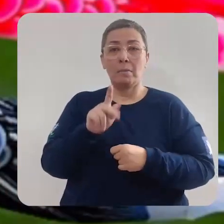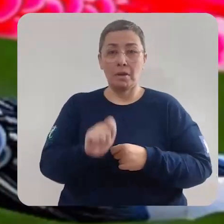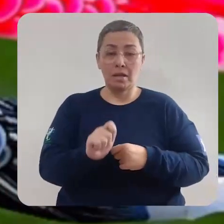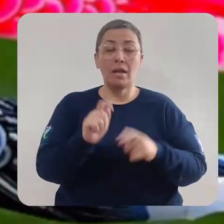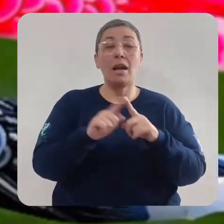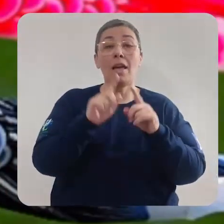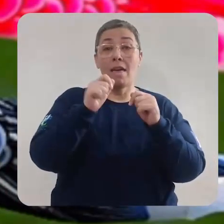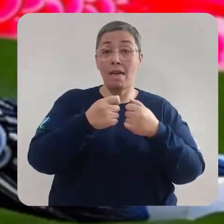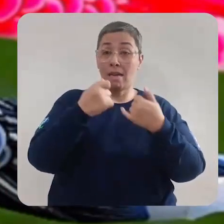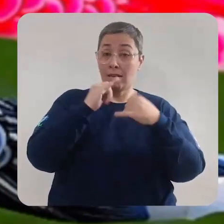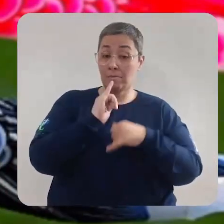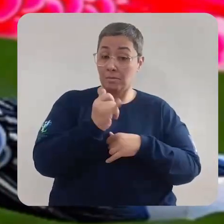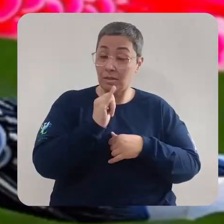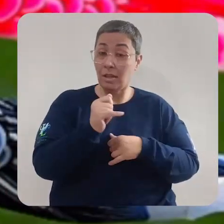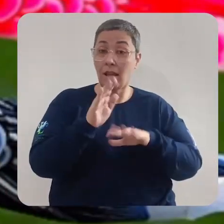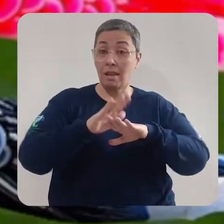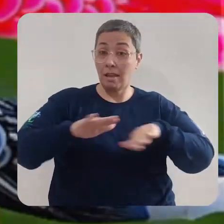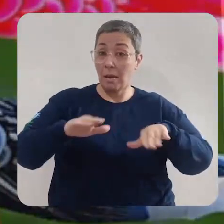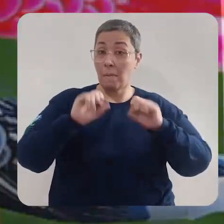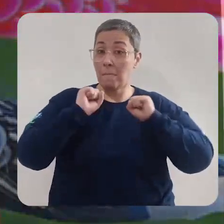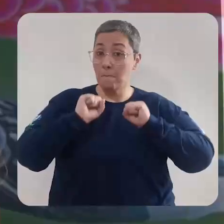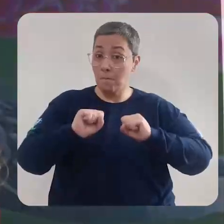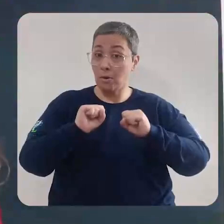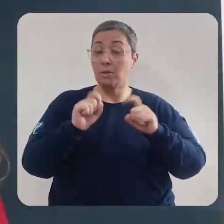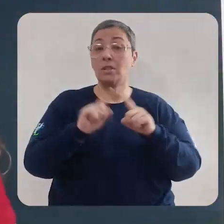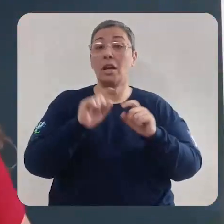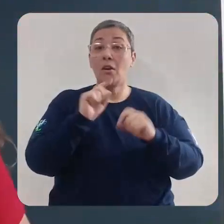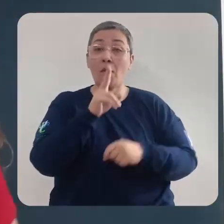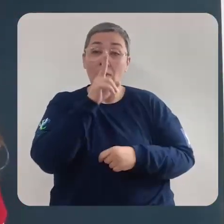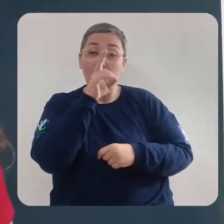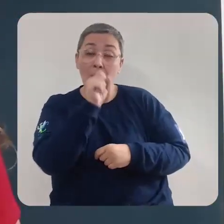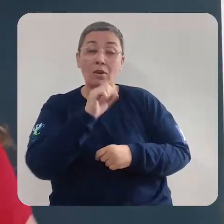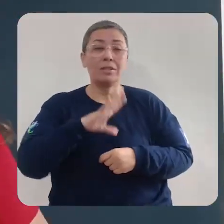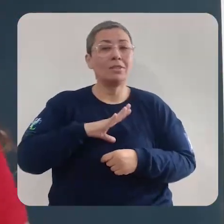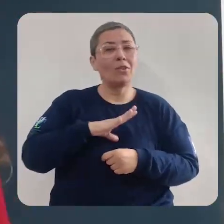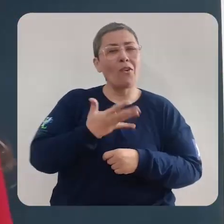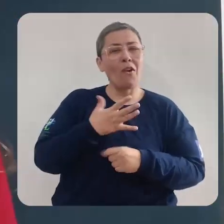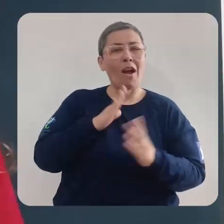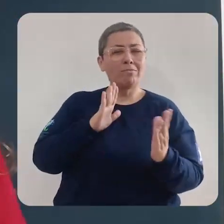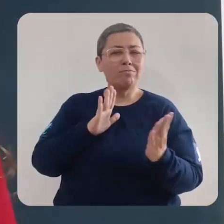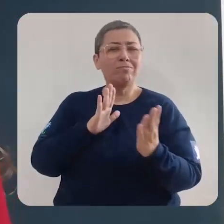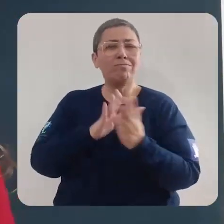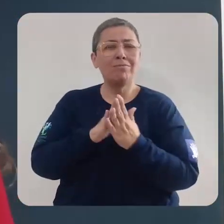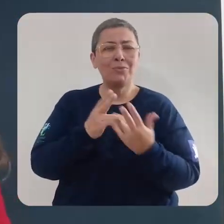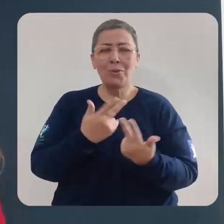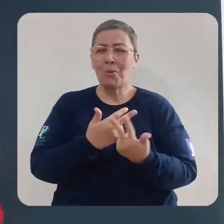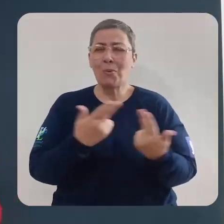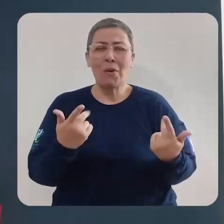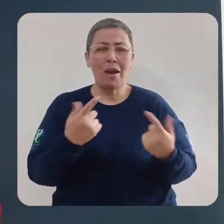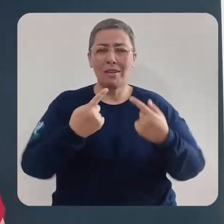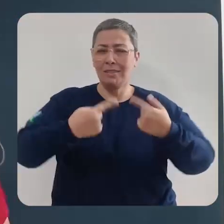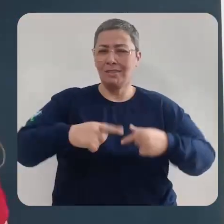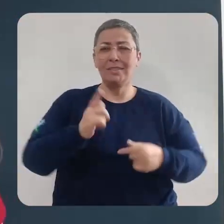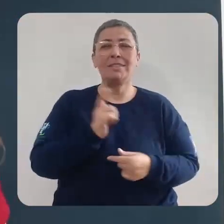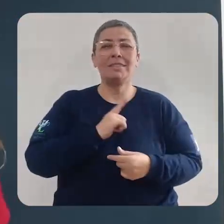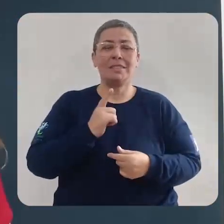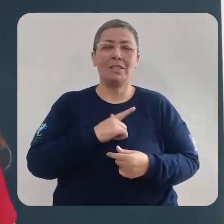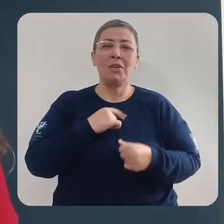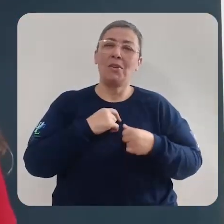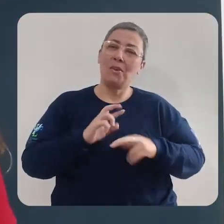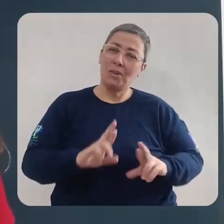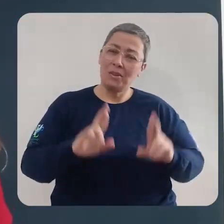os koinobores. Isso é para dizer para a criança que ela pode ter força e coragem para enfrentar